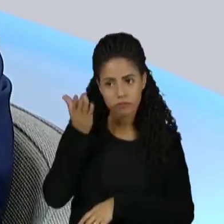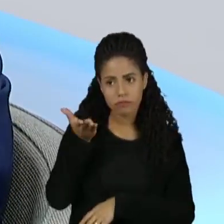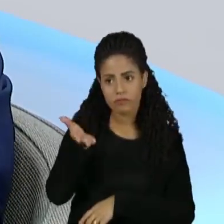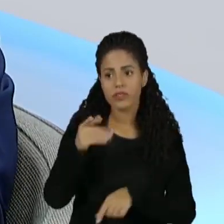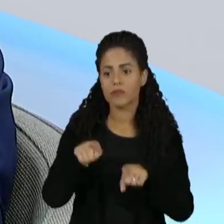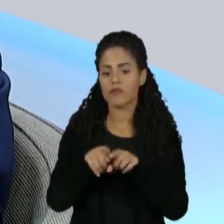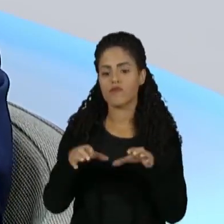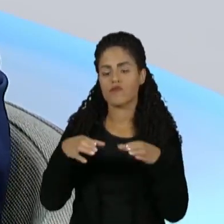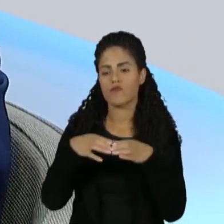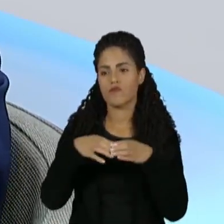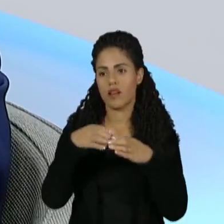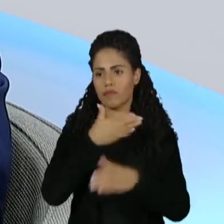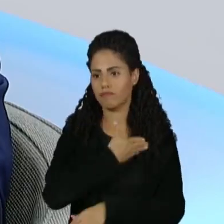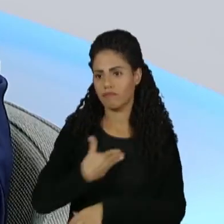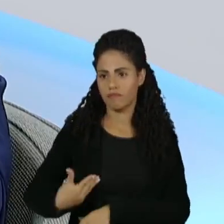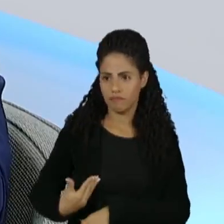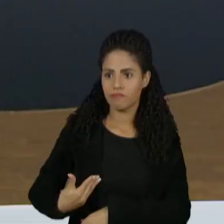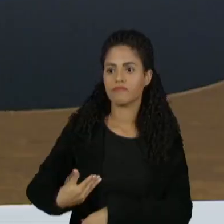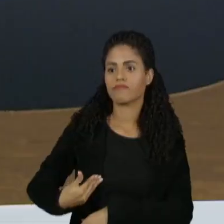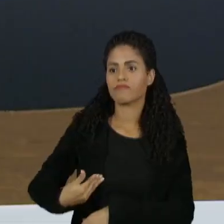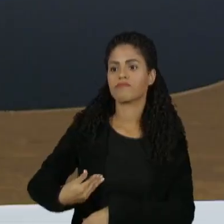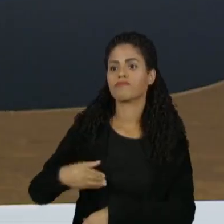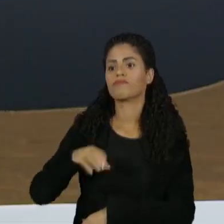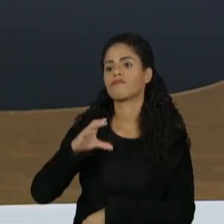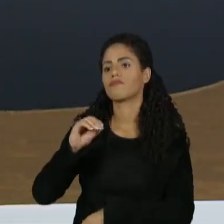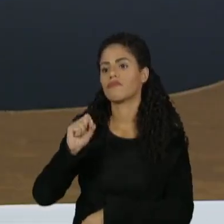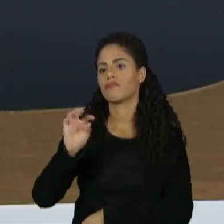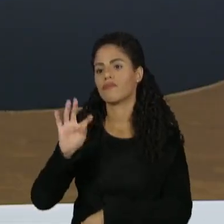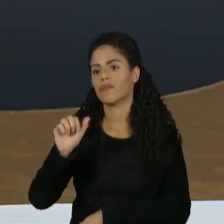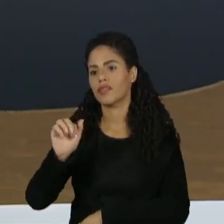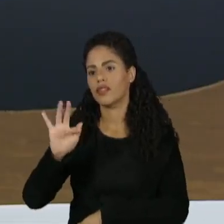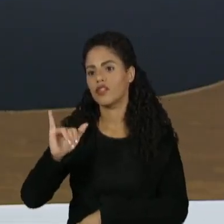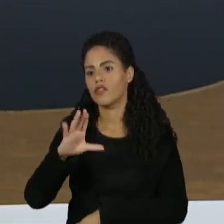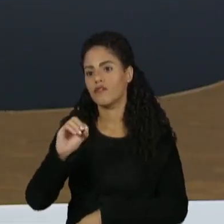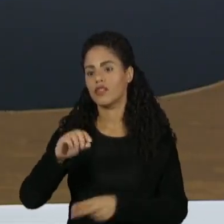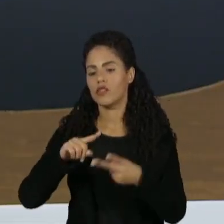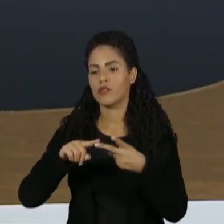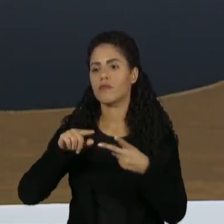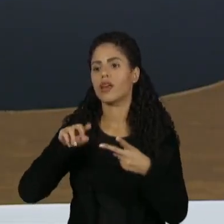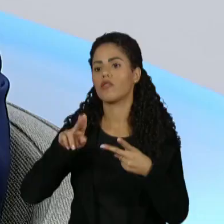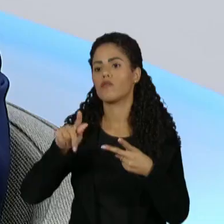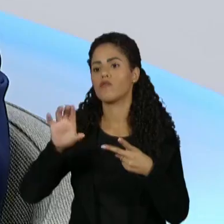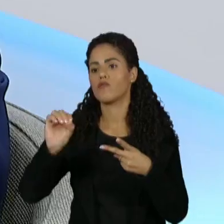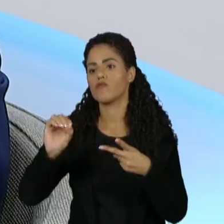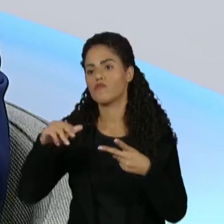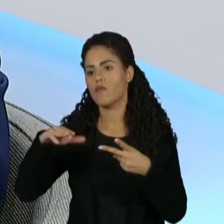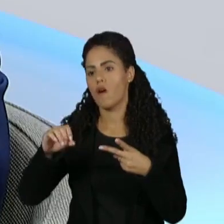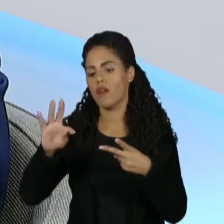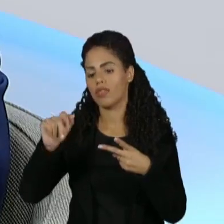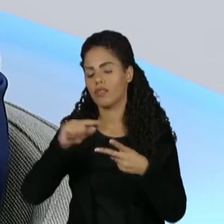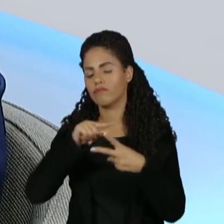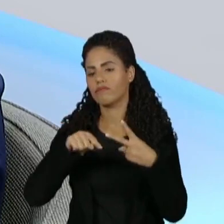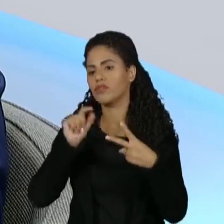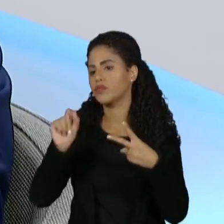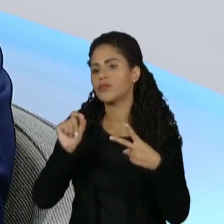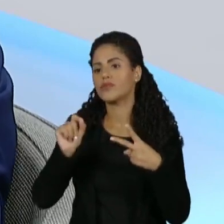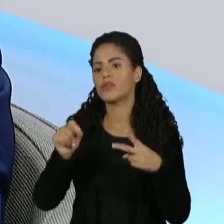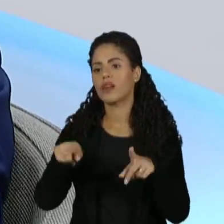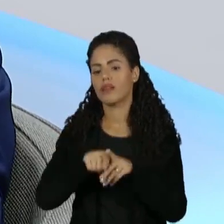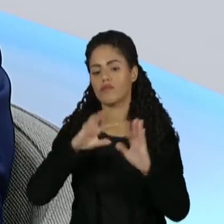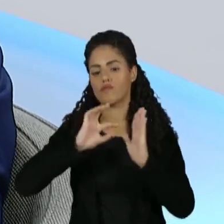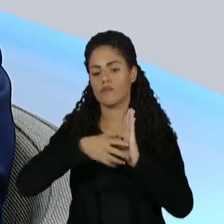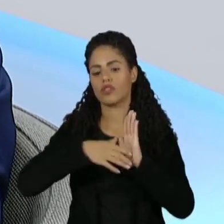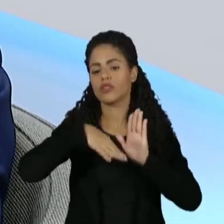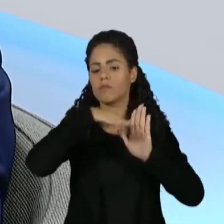junto ao governo o próprio Silvio Costa Filho Deputado Federal Hugo Mota que é o líder da bancada de que o partido tem